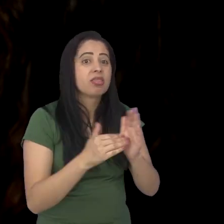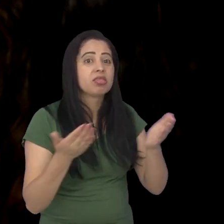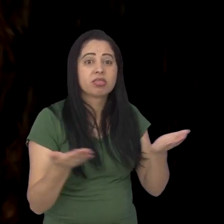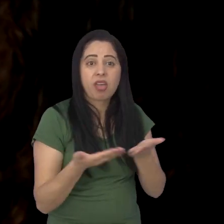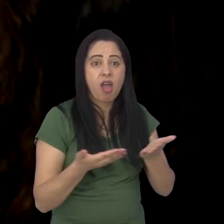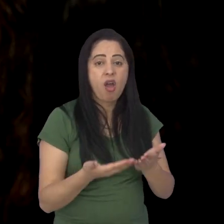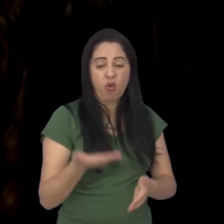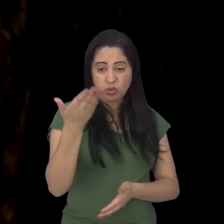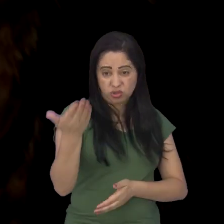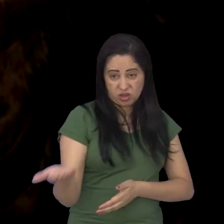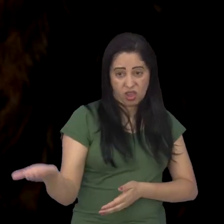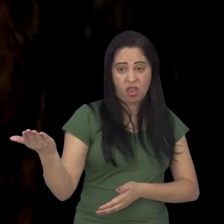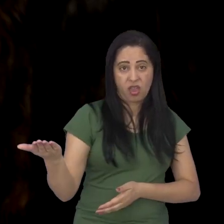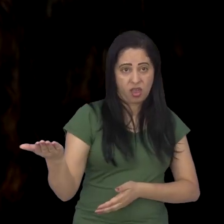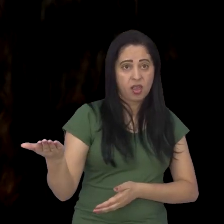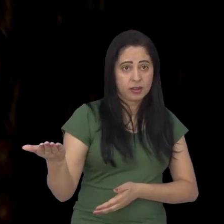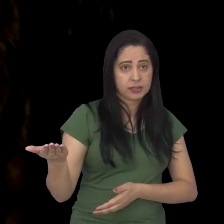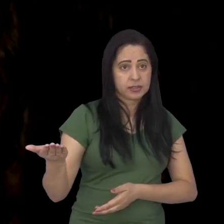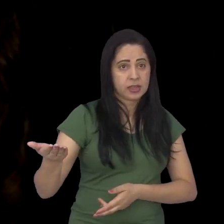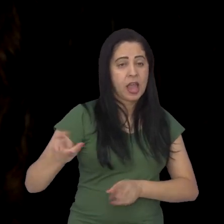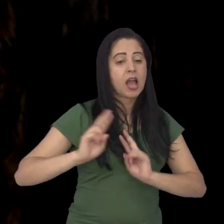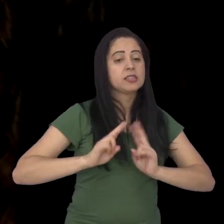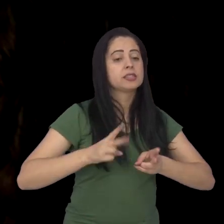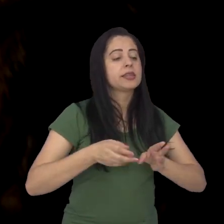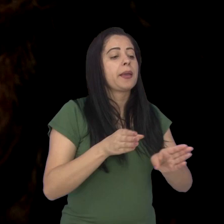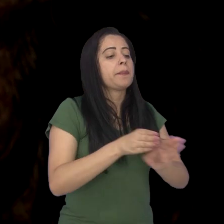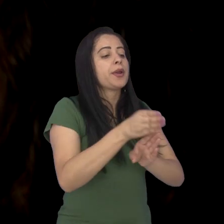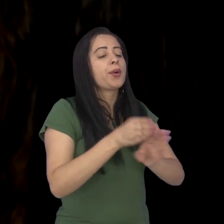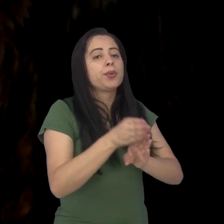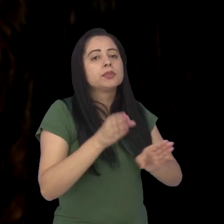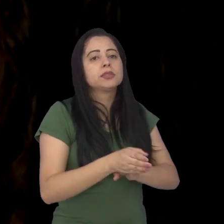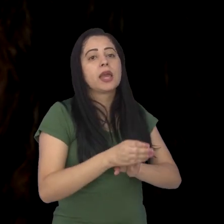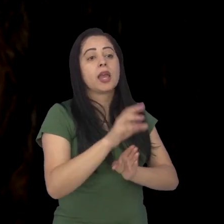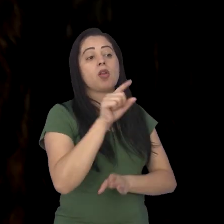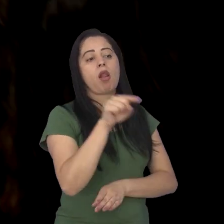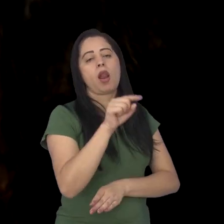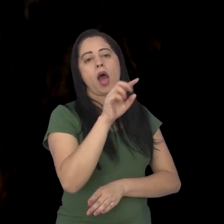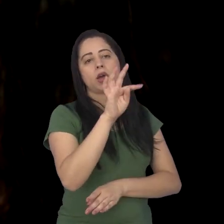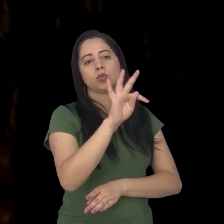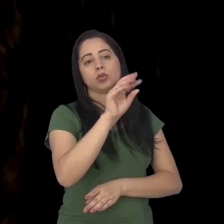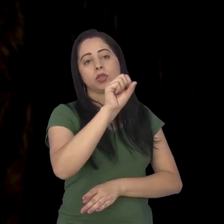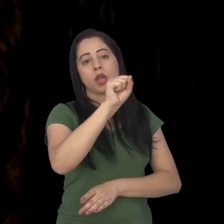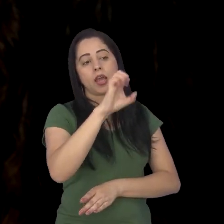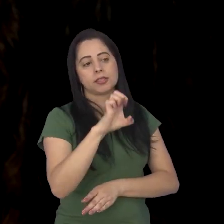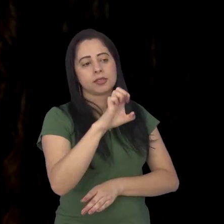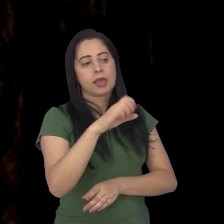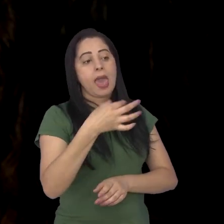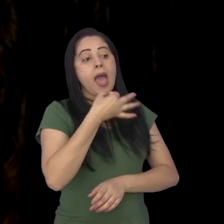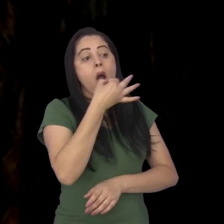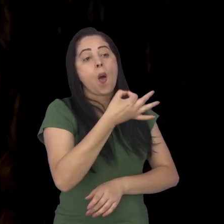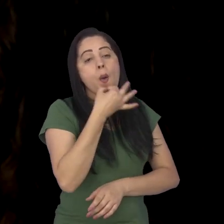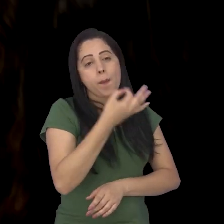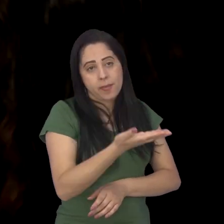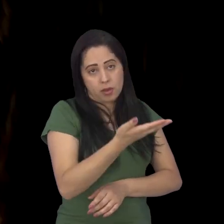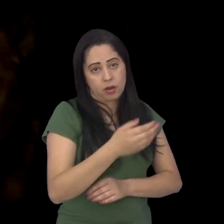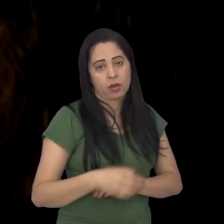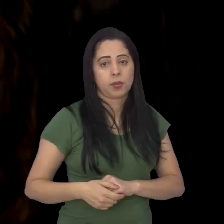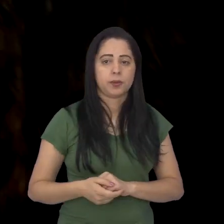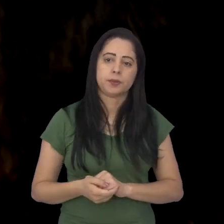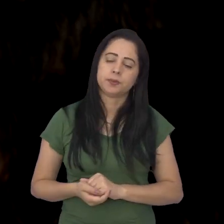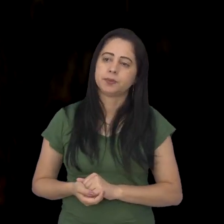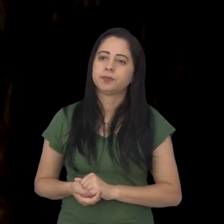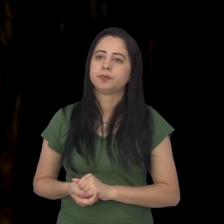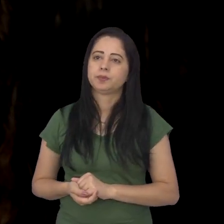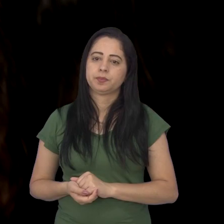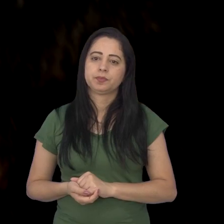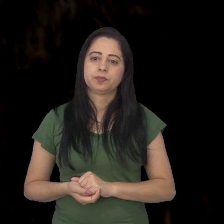hoje, tem servidor do INPE que trabalhou no desenvolvimento da urna, que contribui como conselheiro, como consultor para o